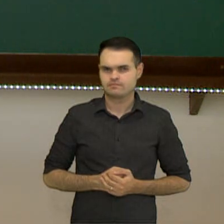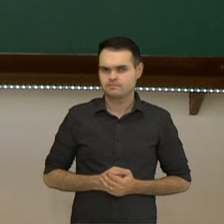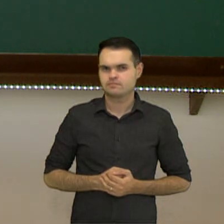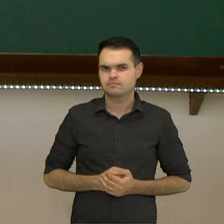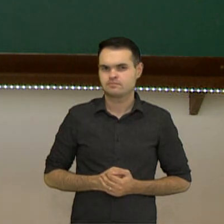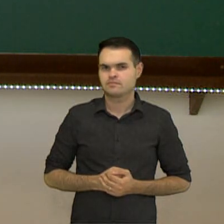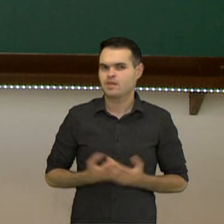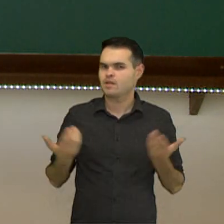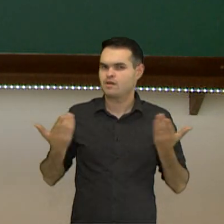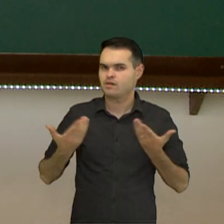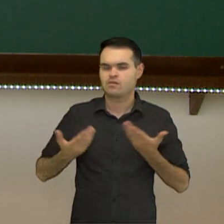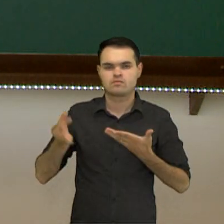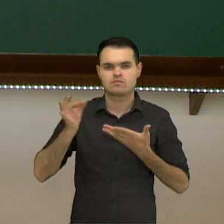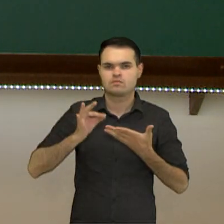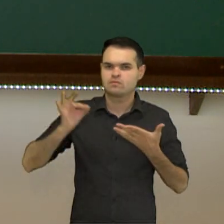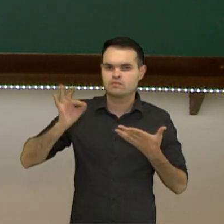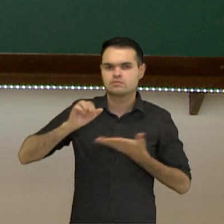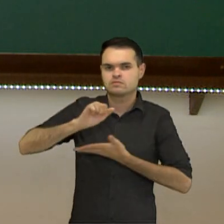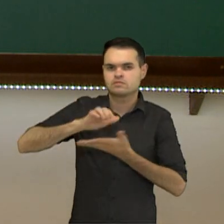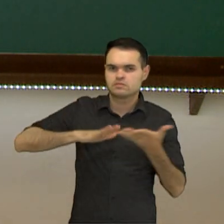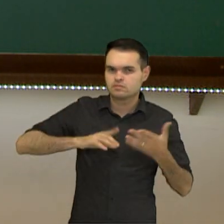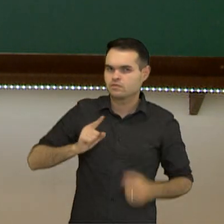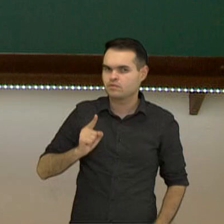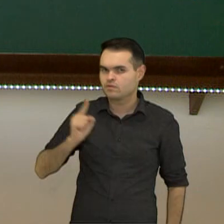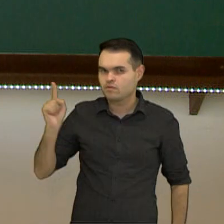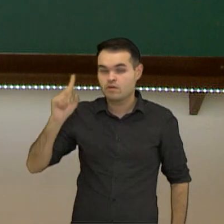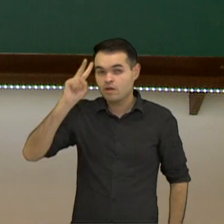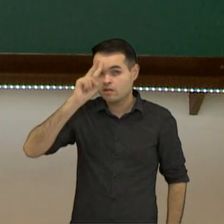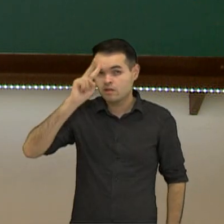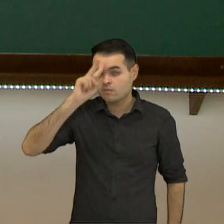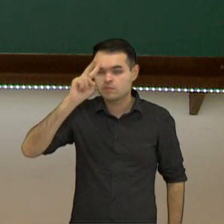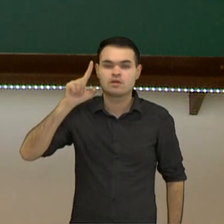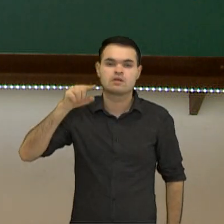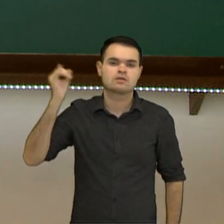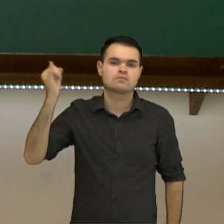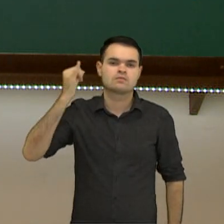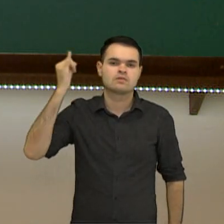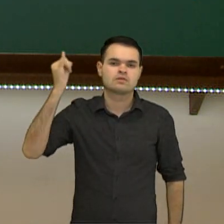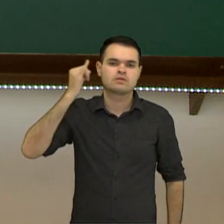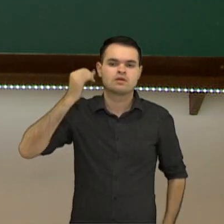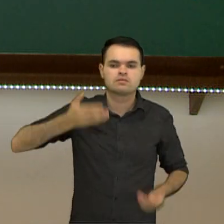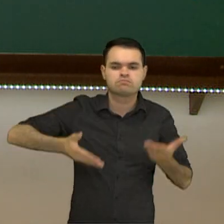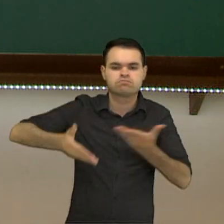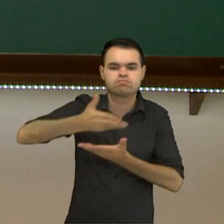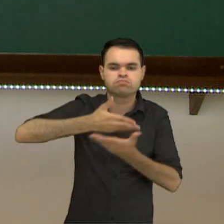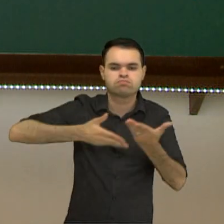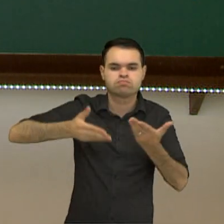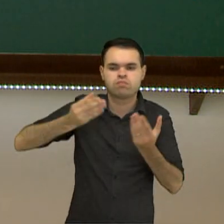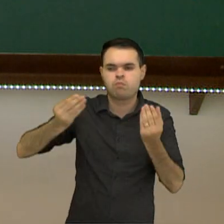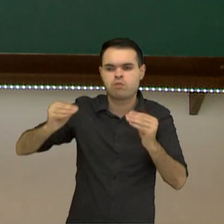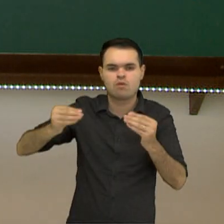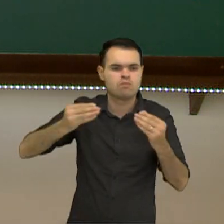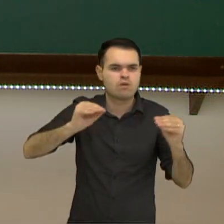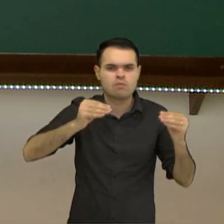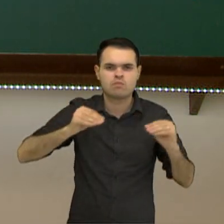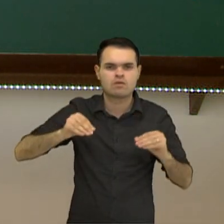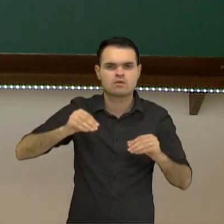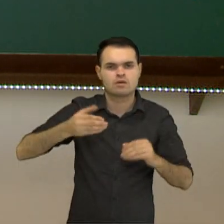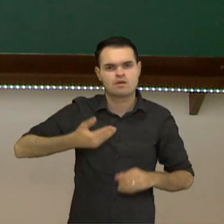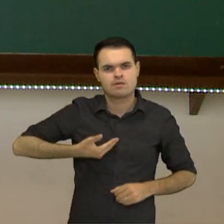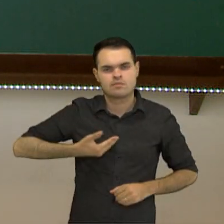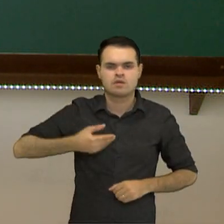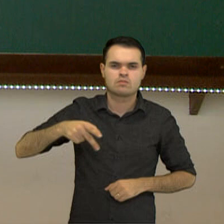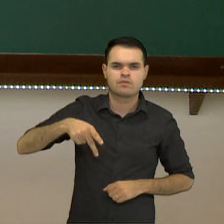Pessoal, vamos corrigir a nossa atividade, hein? Lembre-se, bem importante, de compartilhar com os teus colegas, com o teu professor, a